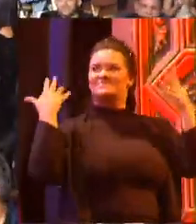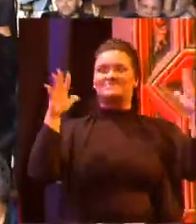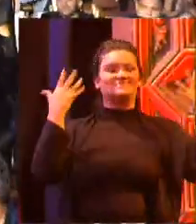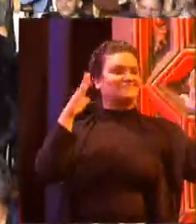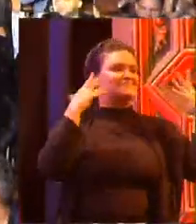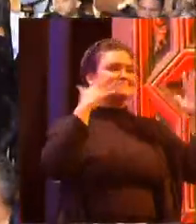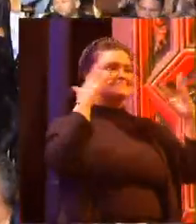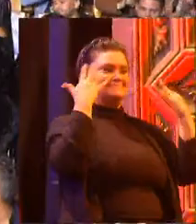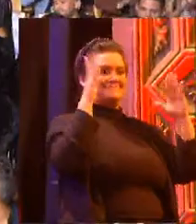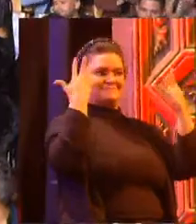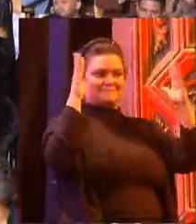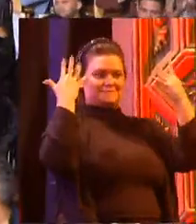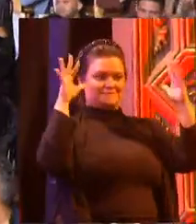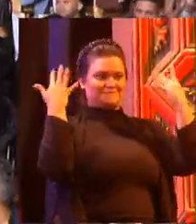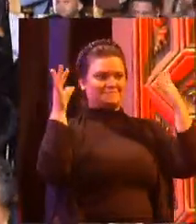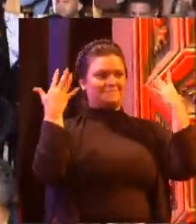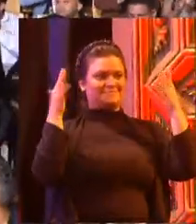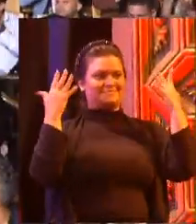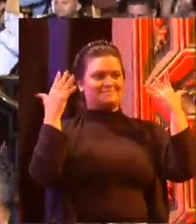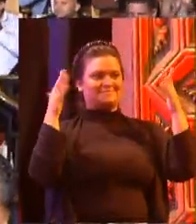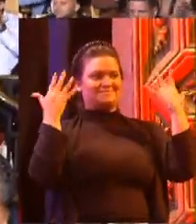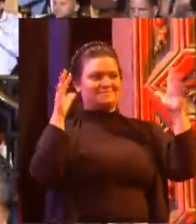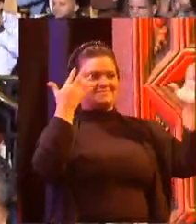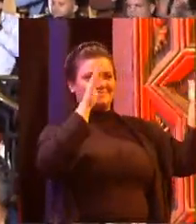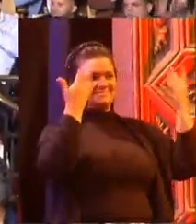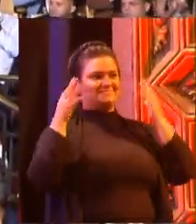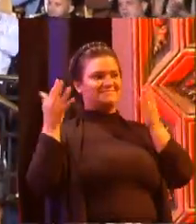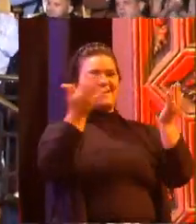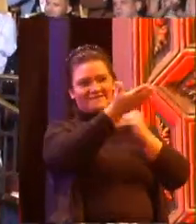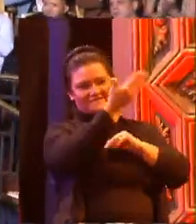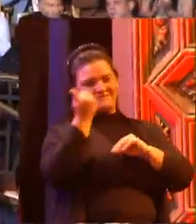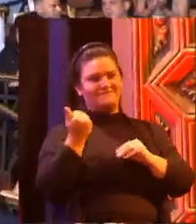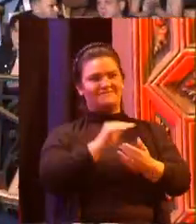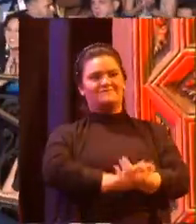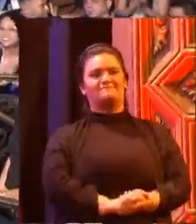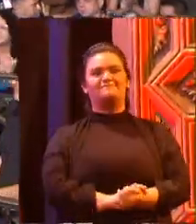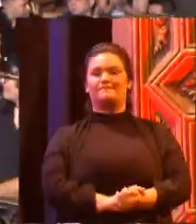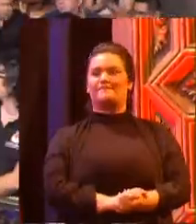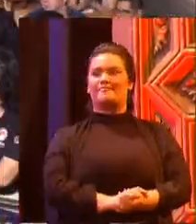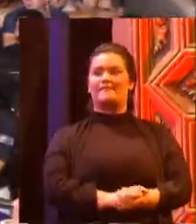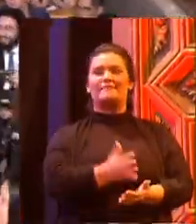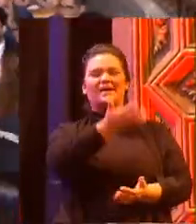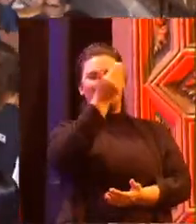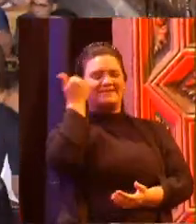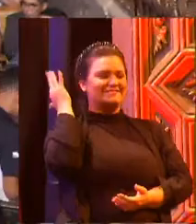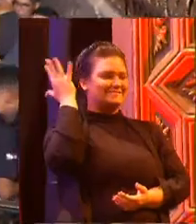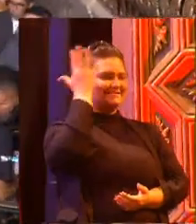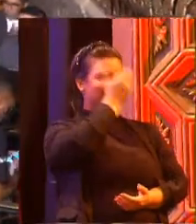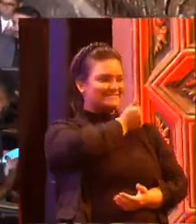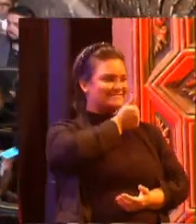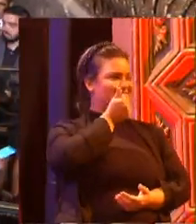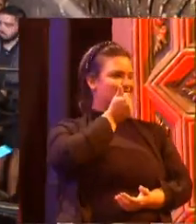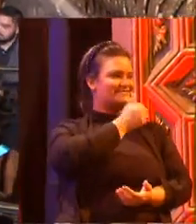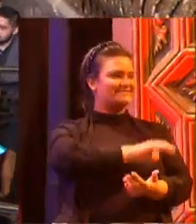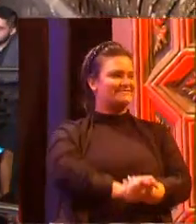Cadê ela? Tá aí? Ah, tá aí. Vem para cá, Maria Antônia. Maria linda.